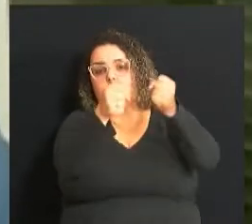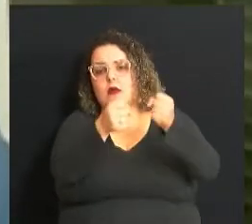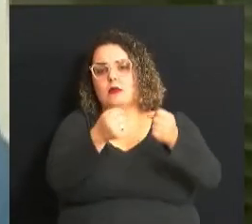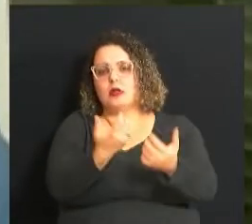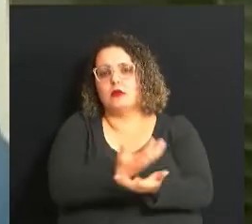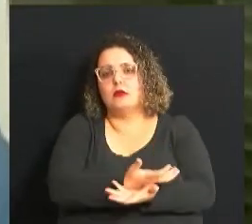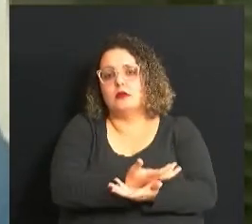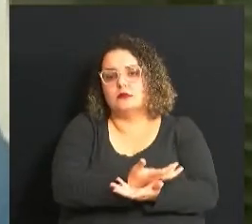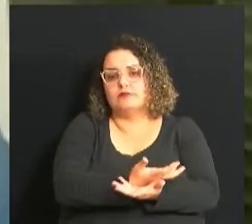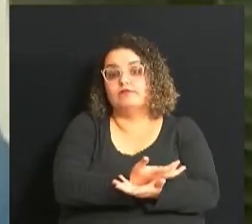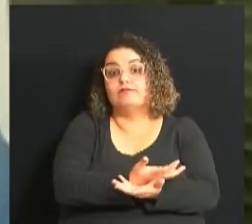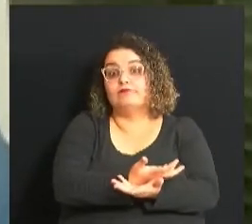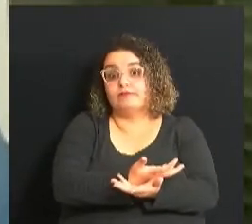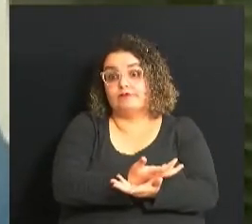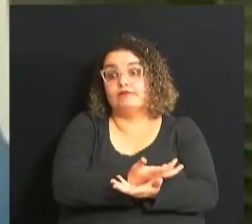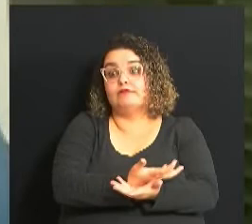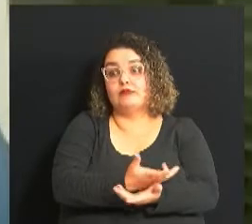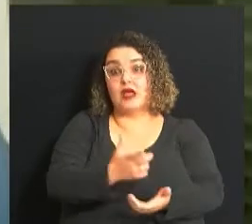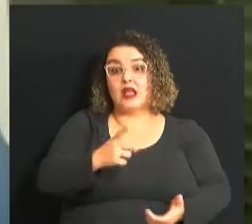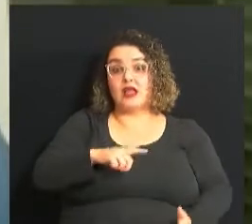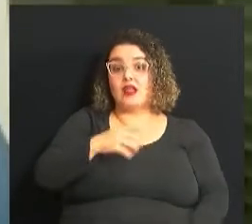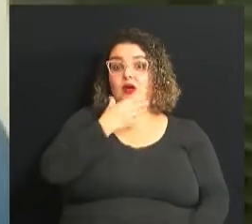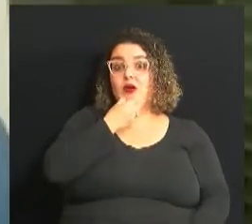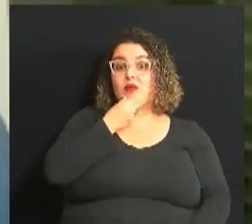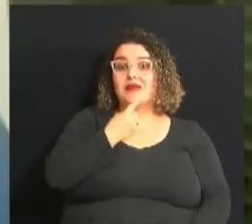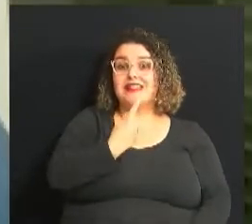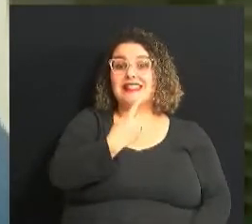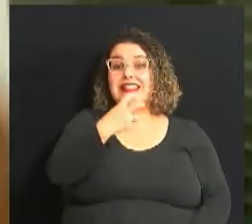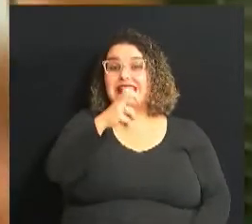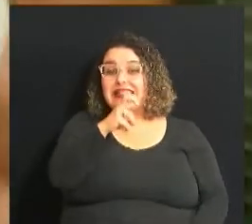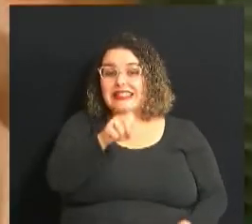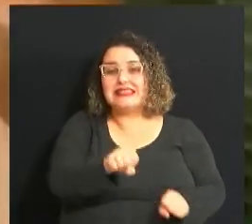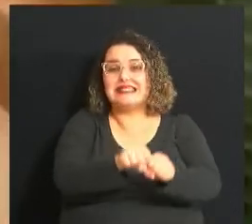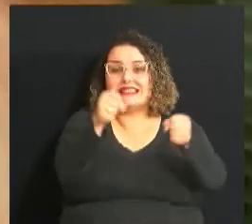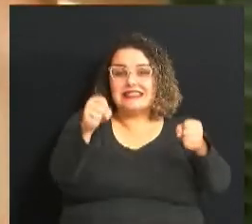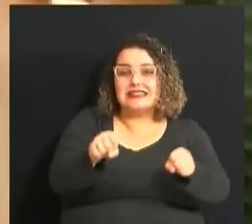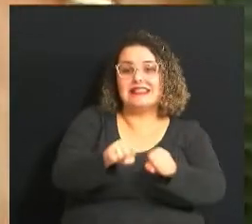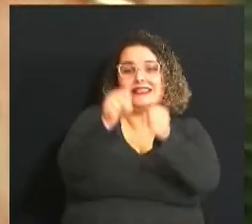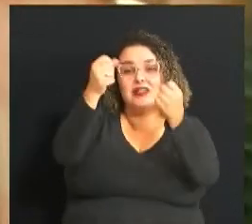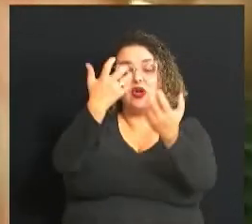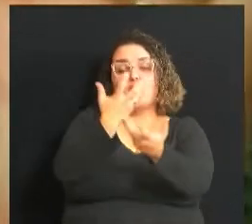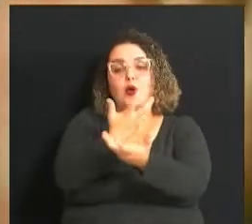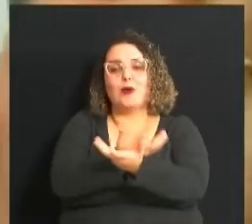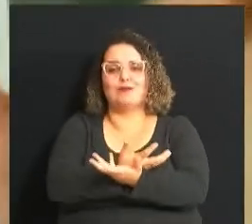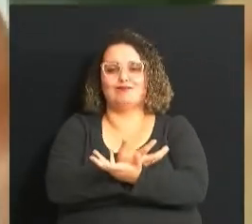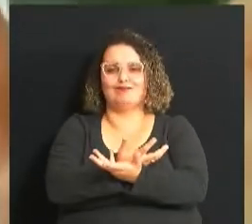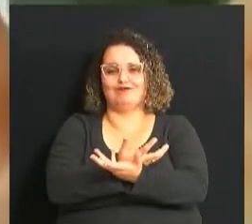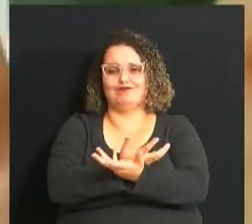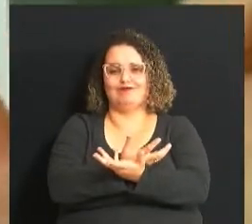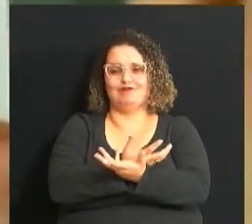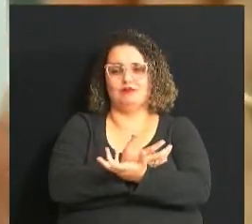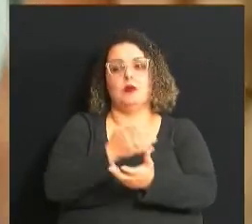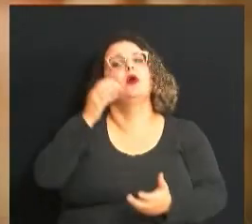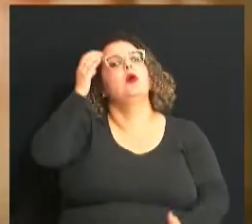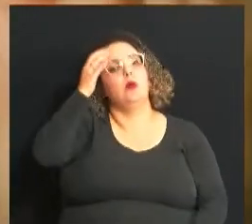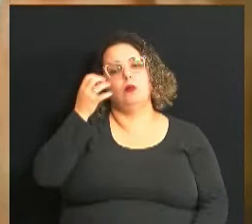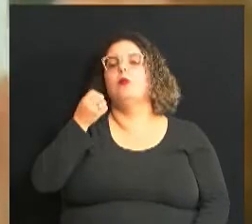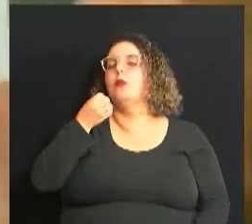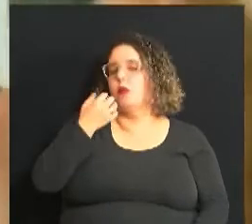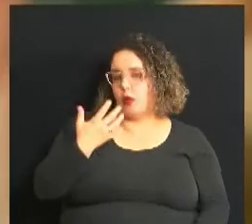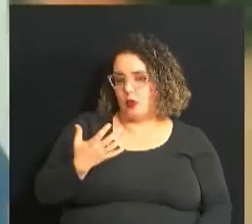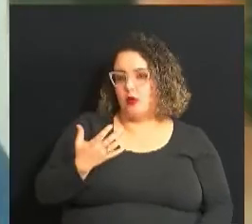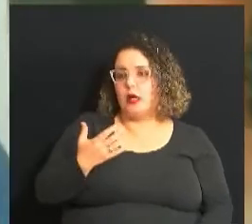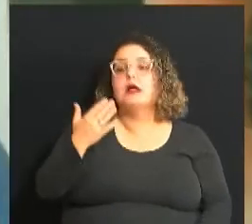homens que têm 15 fraturas pelo corpo inteiro. Ele está com a questão cognitiva boa, ele sabe o que